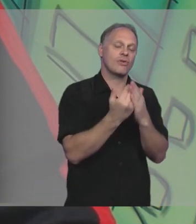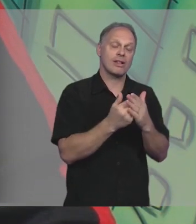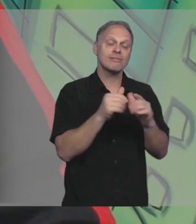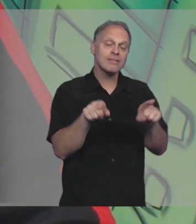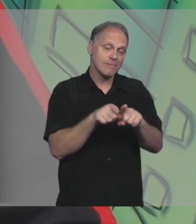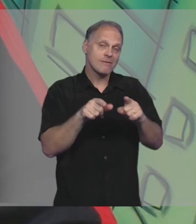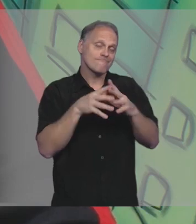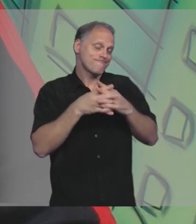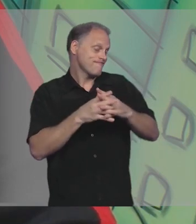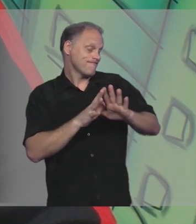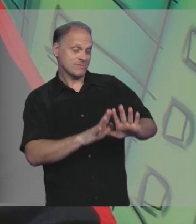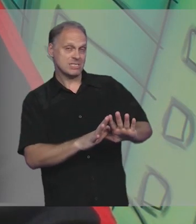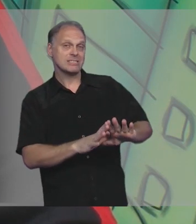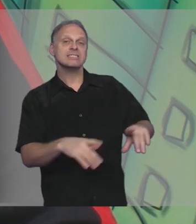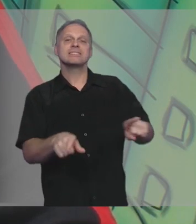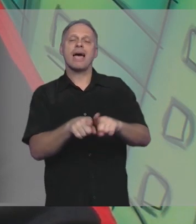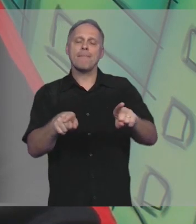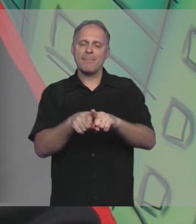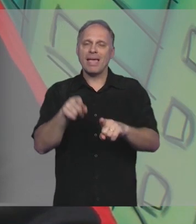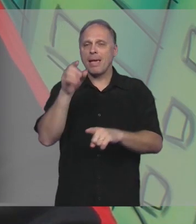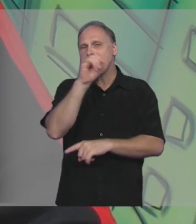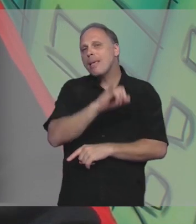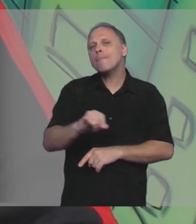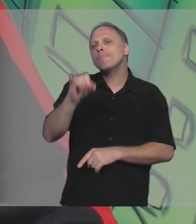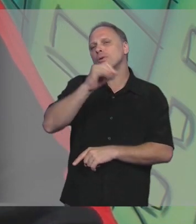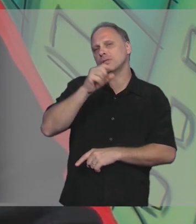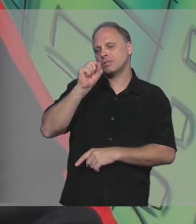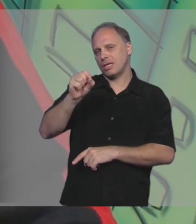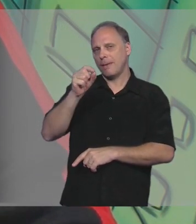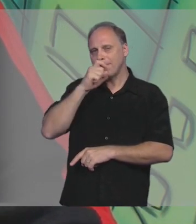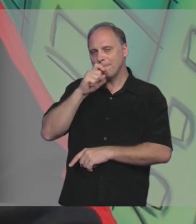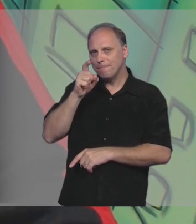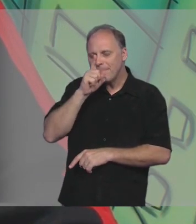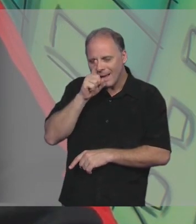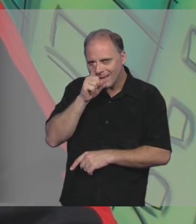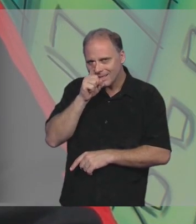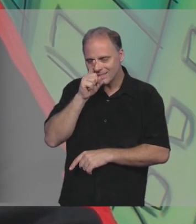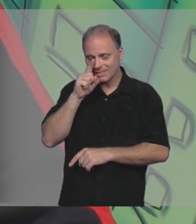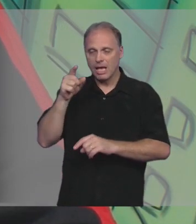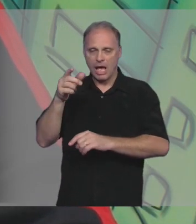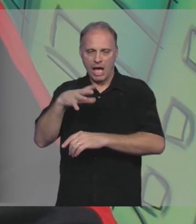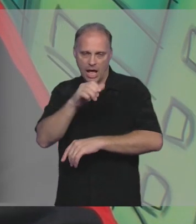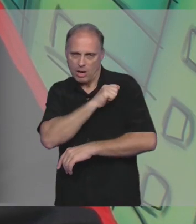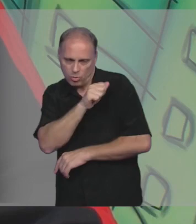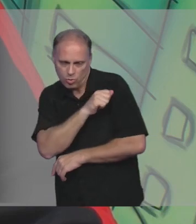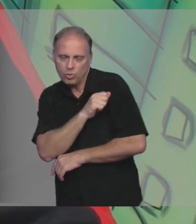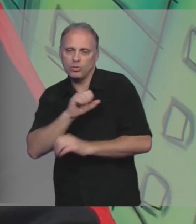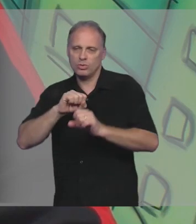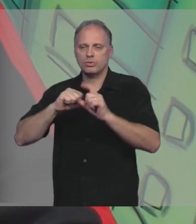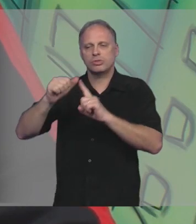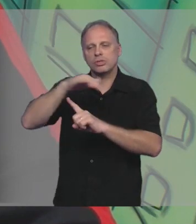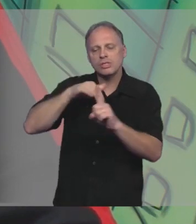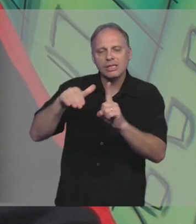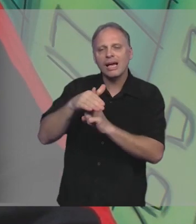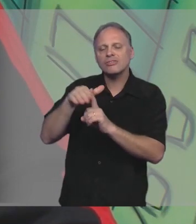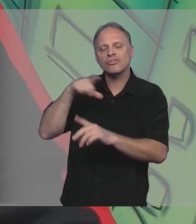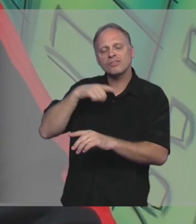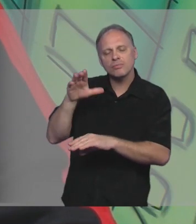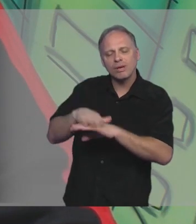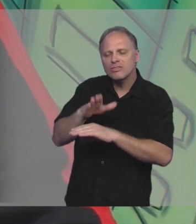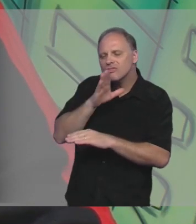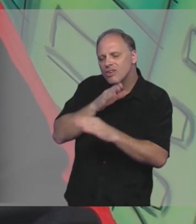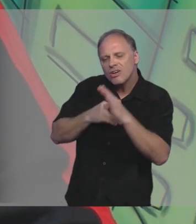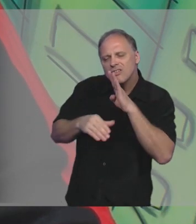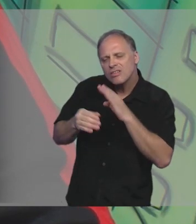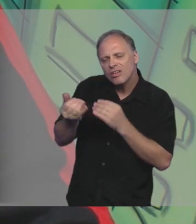disso, seria muito importante que pais, próprios alunos e a sociedade se apropriassem mais desse